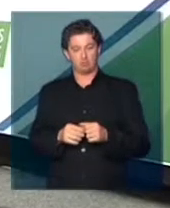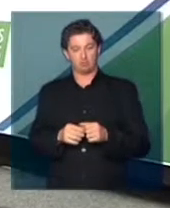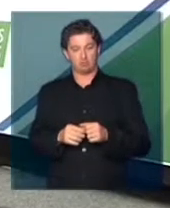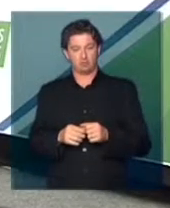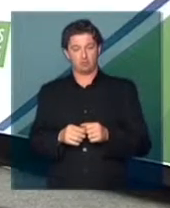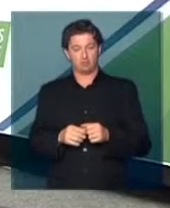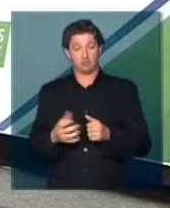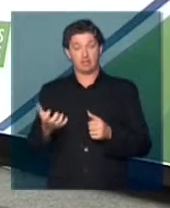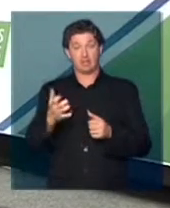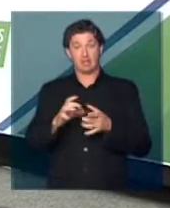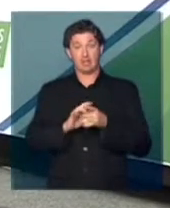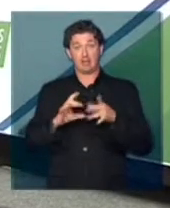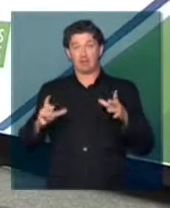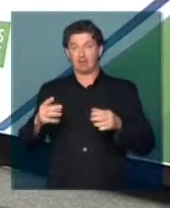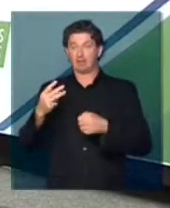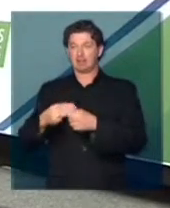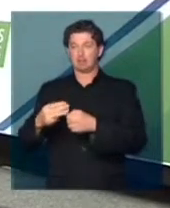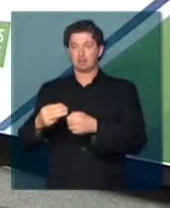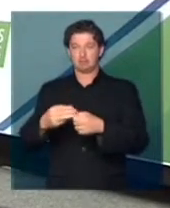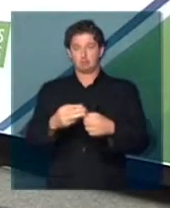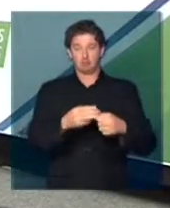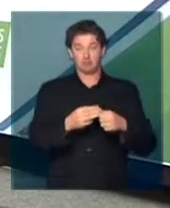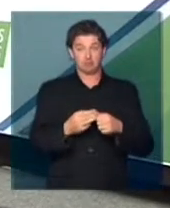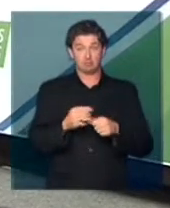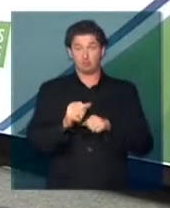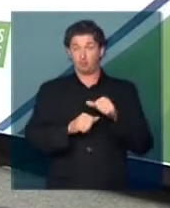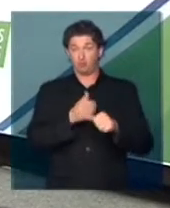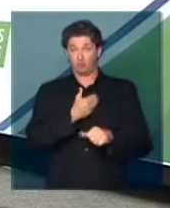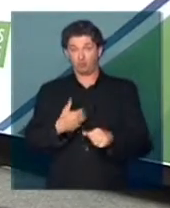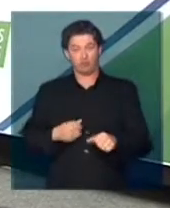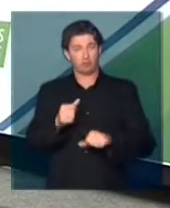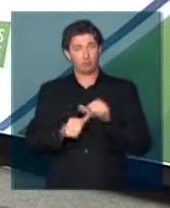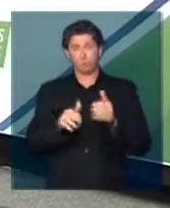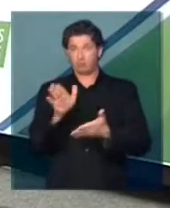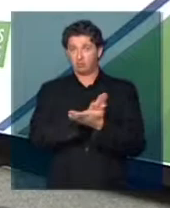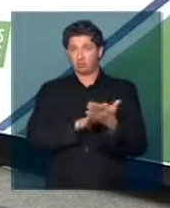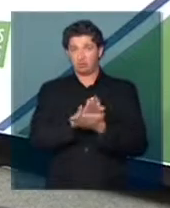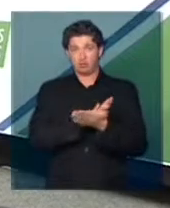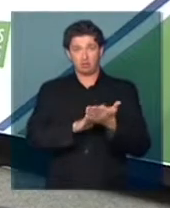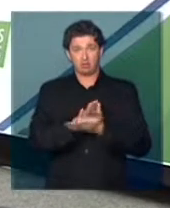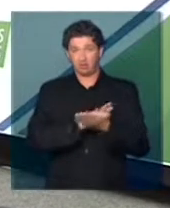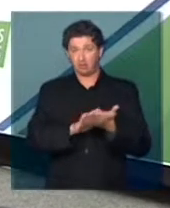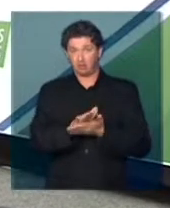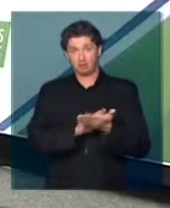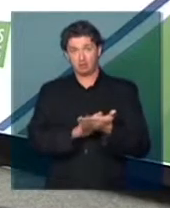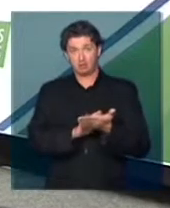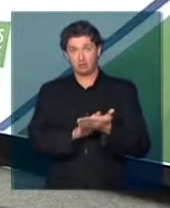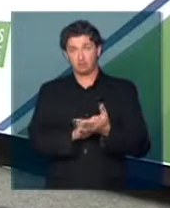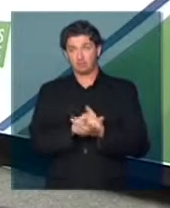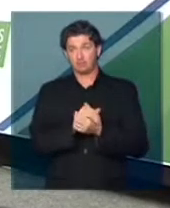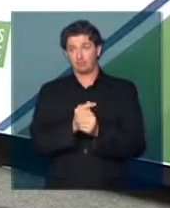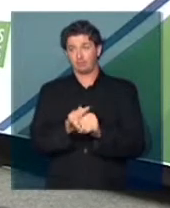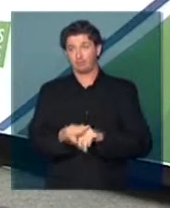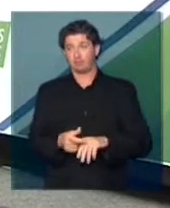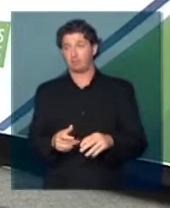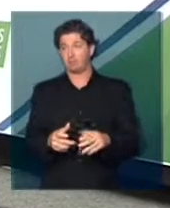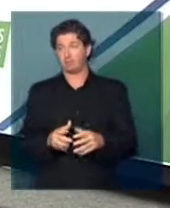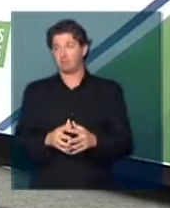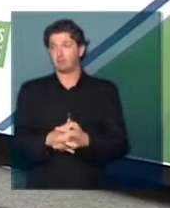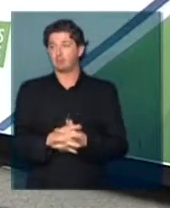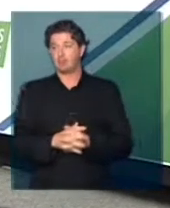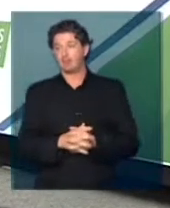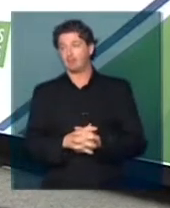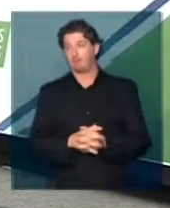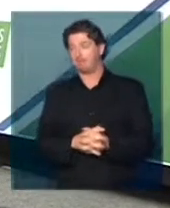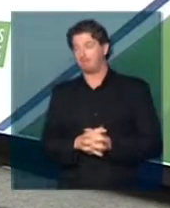queriam a autonomia das províncias. Veio a República e não mudou. A união continua como Dom Pedro